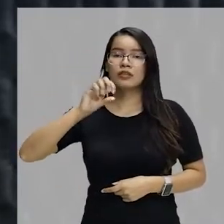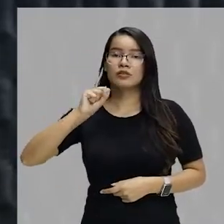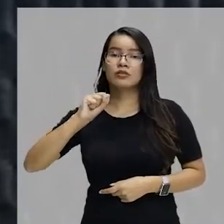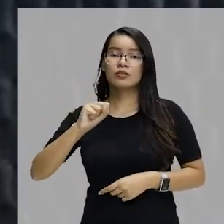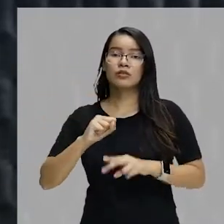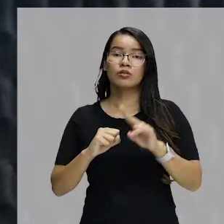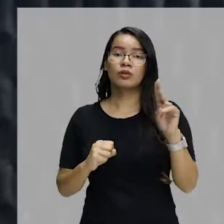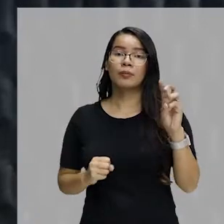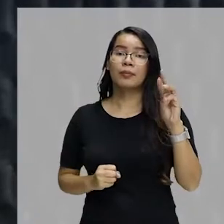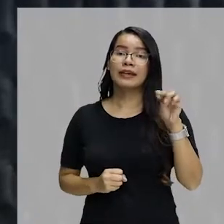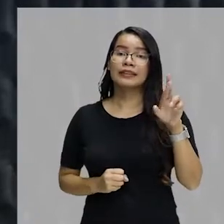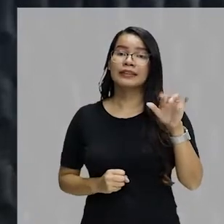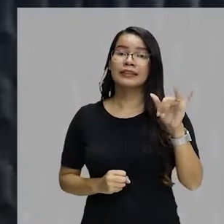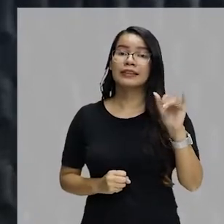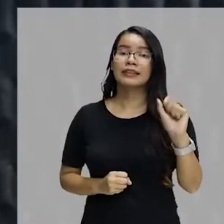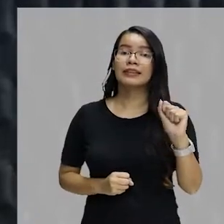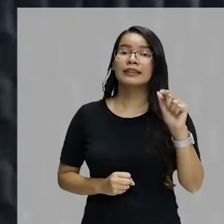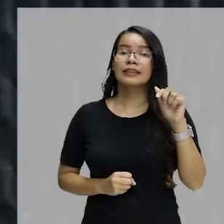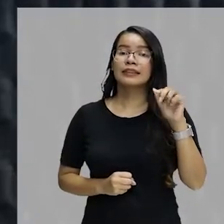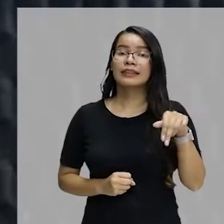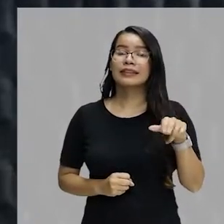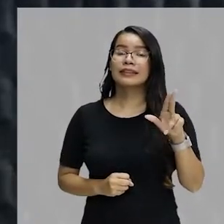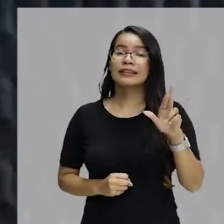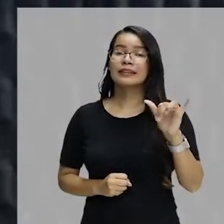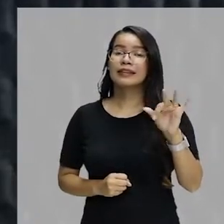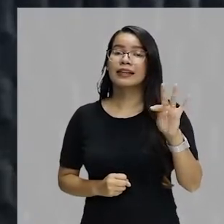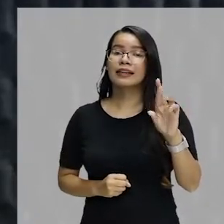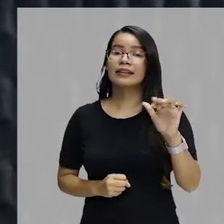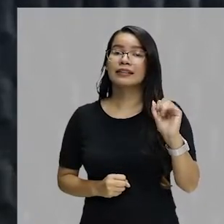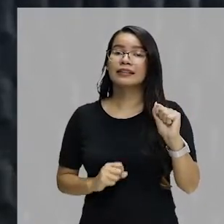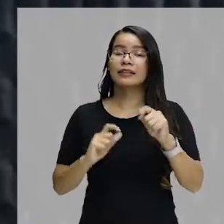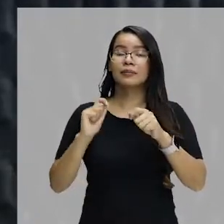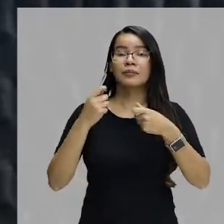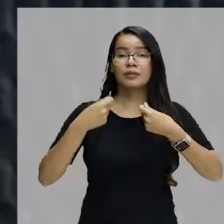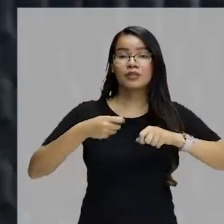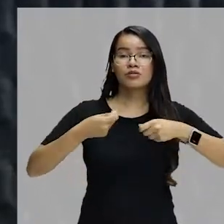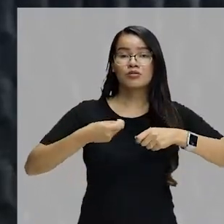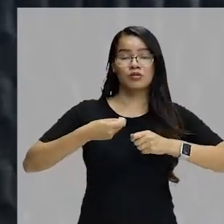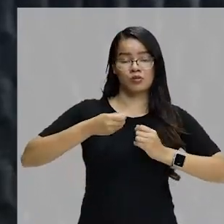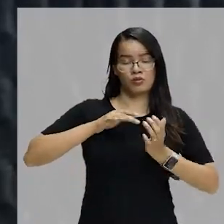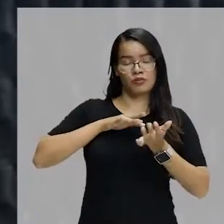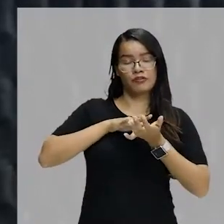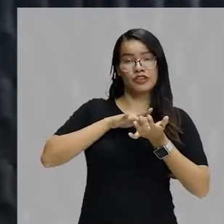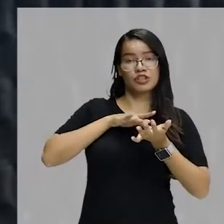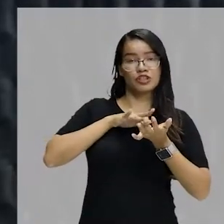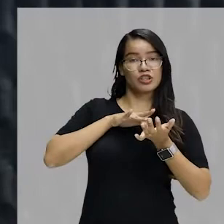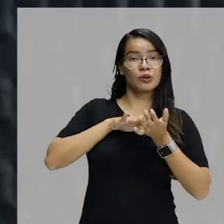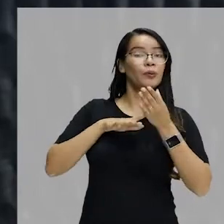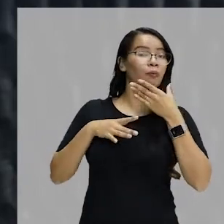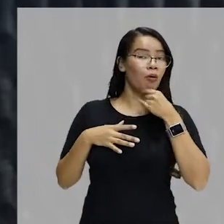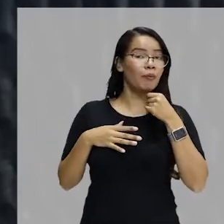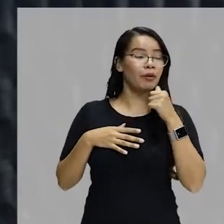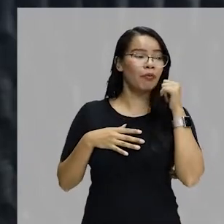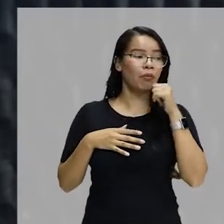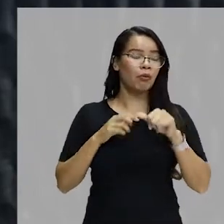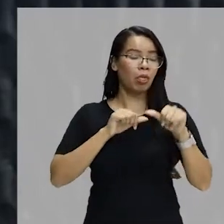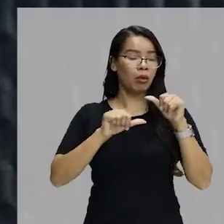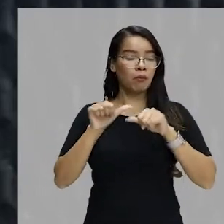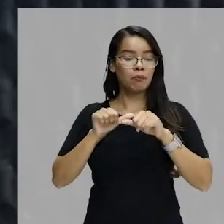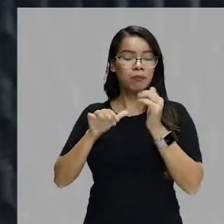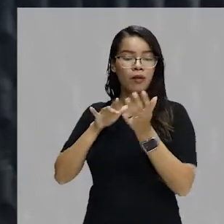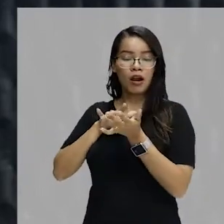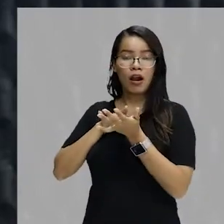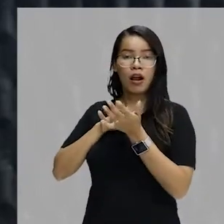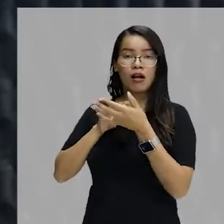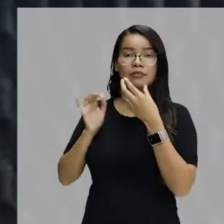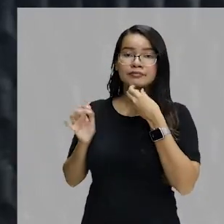mudar até o nome, usar roupas de homem, cortar cabelo de homem, porque não era aceito dentro dos